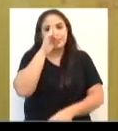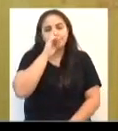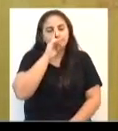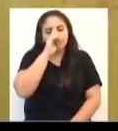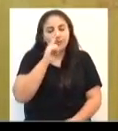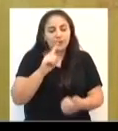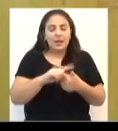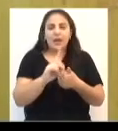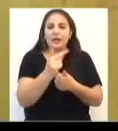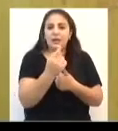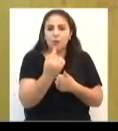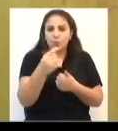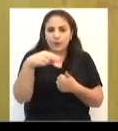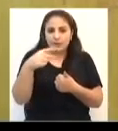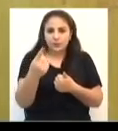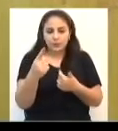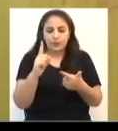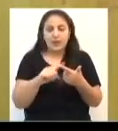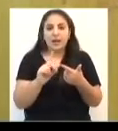geral, H1N1,